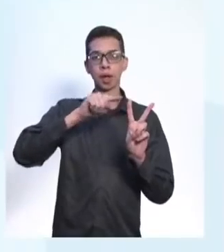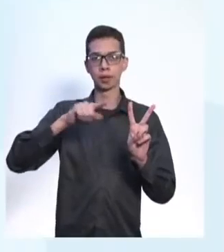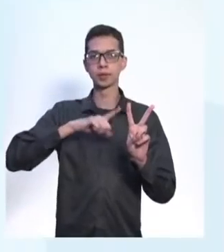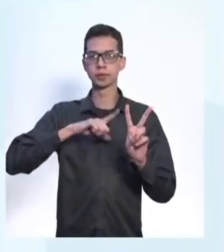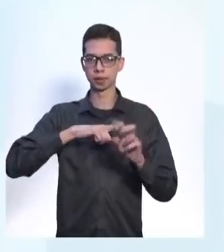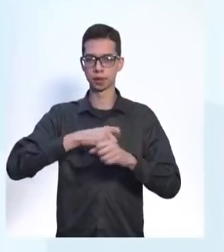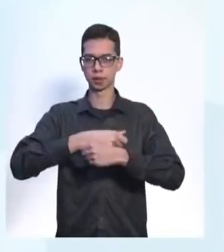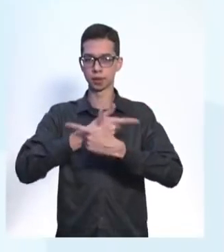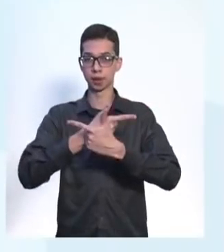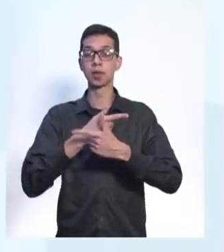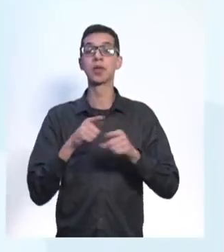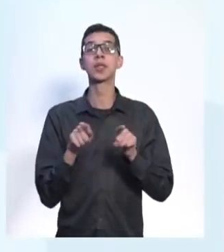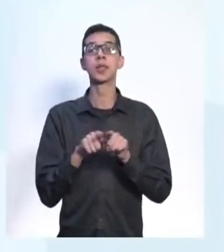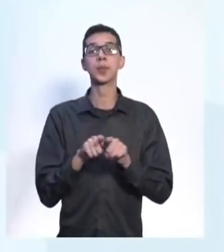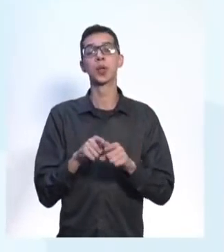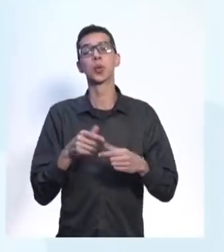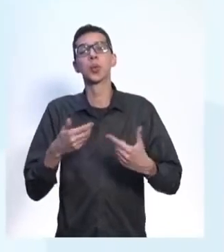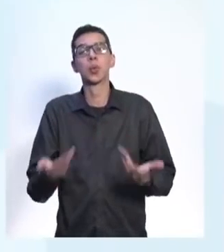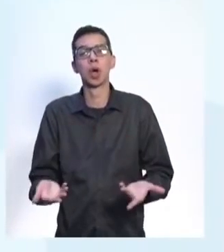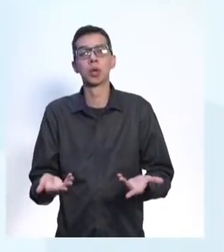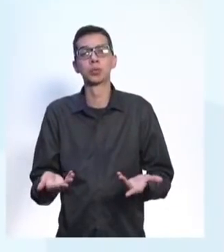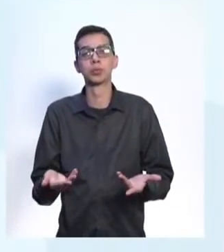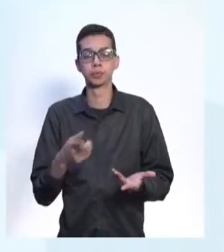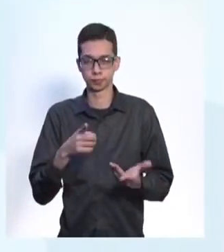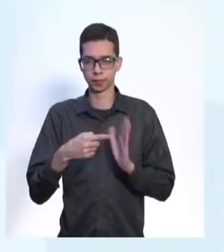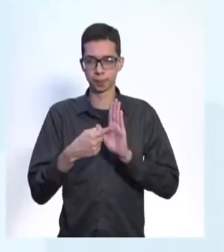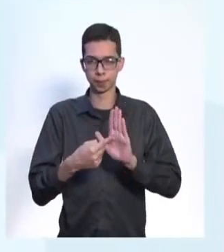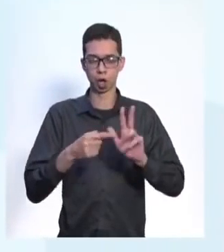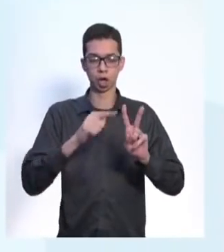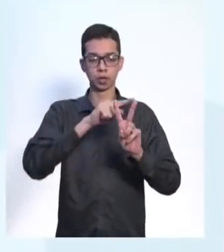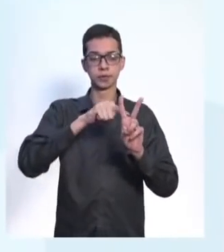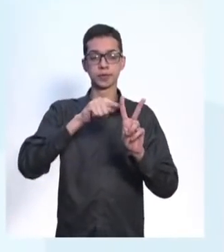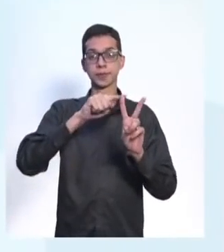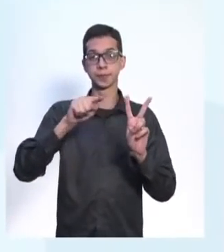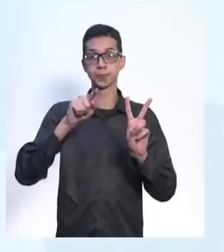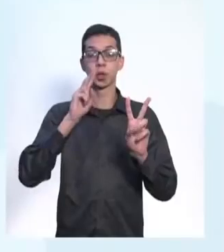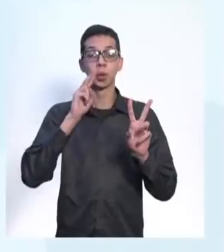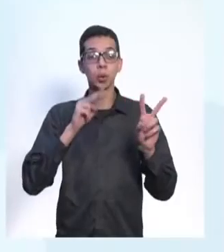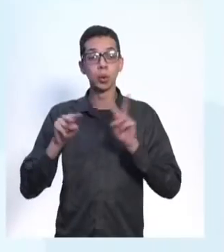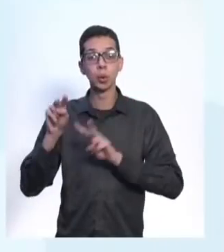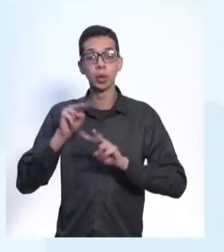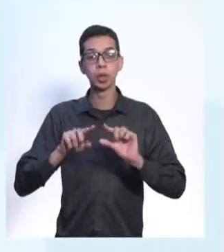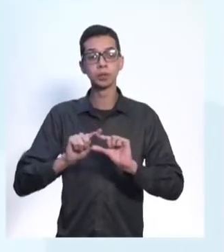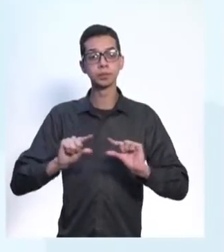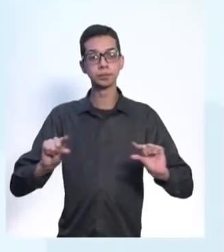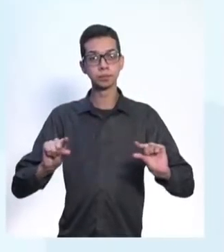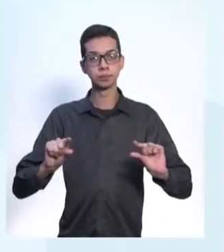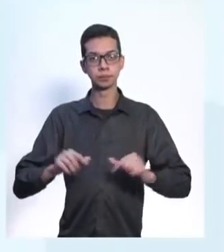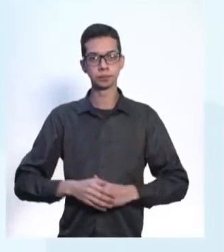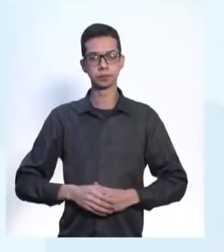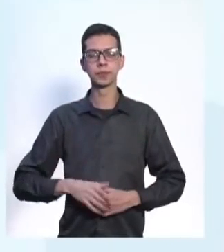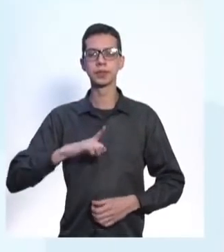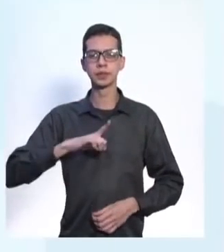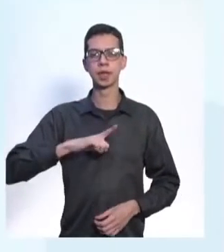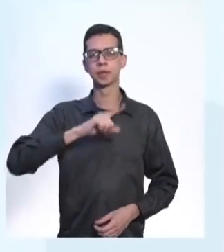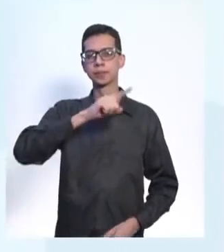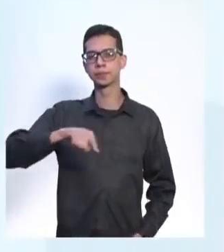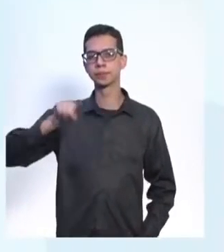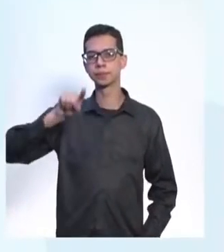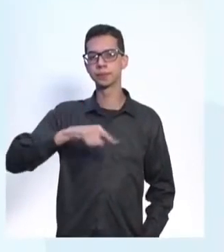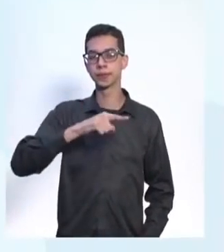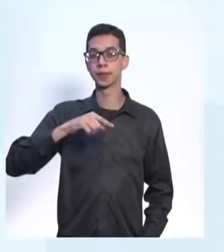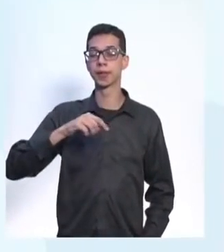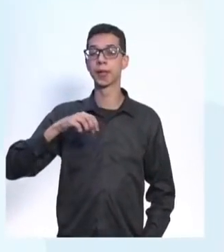são elas. Observe a função e diga se ela possui ponto de máximo ou de mínimo.